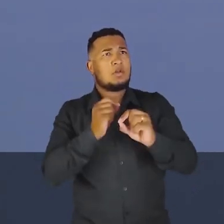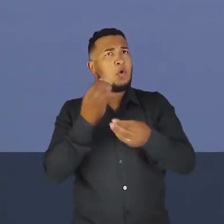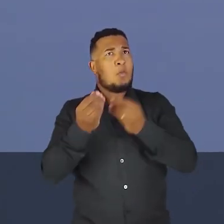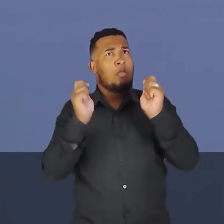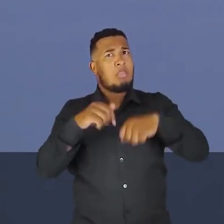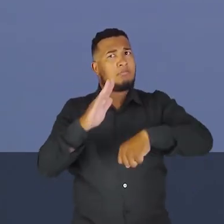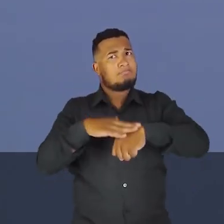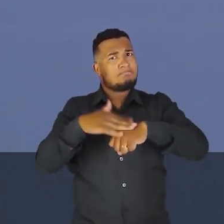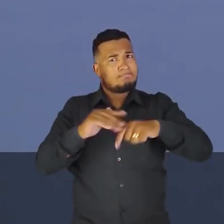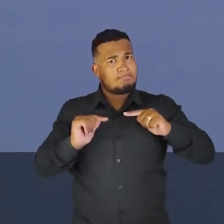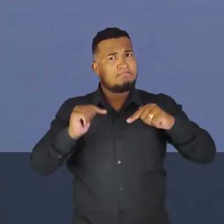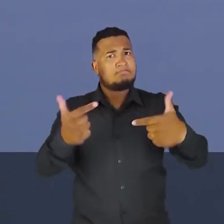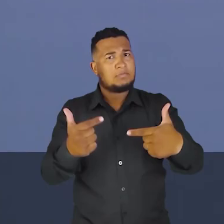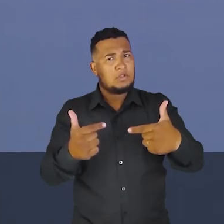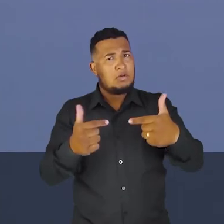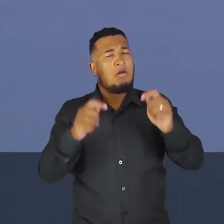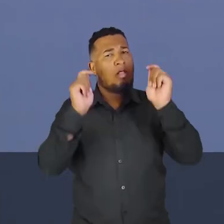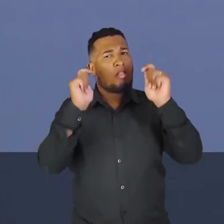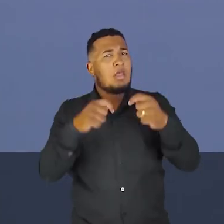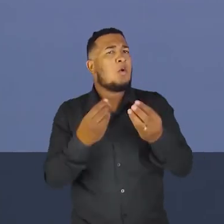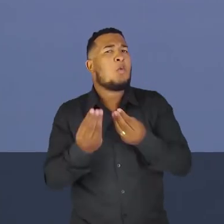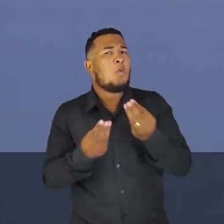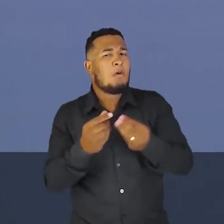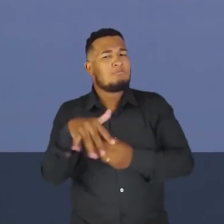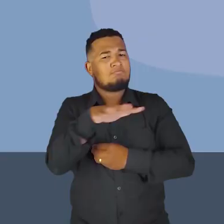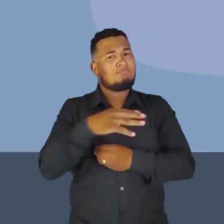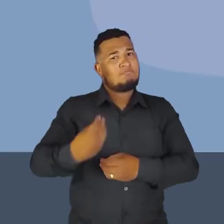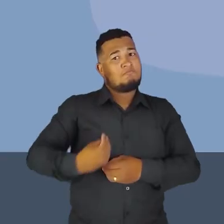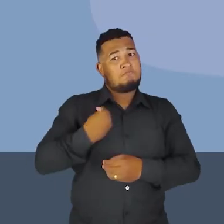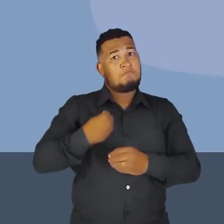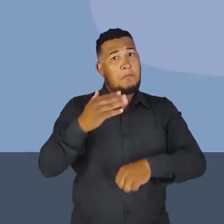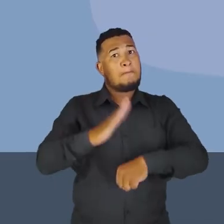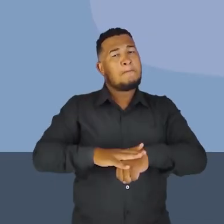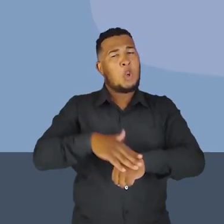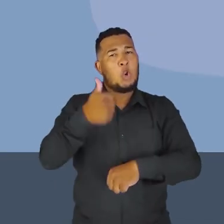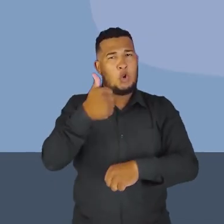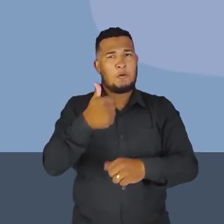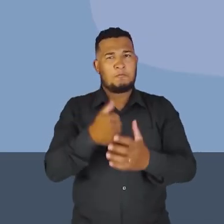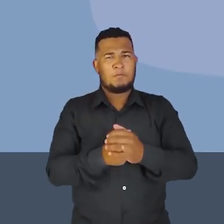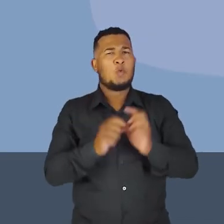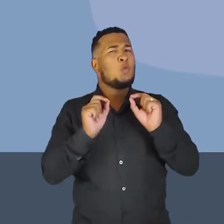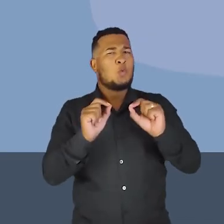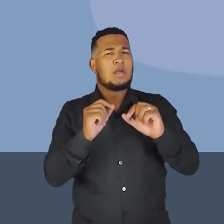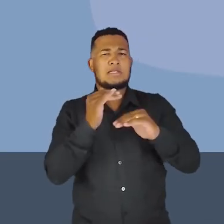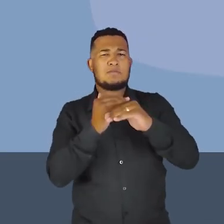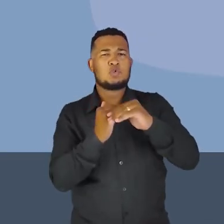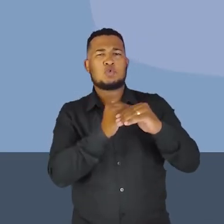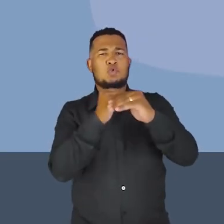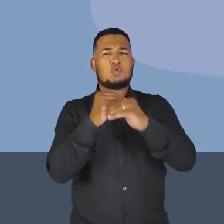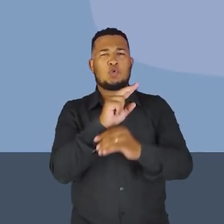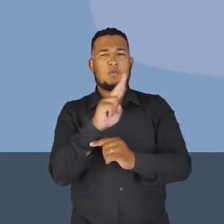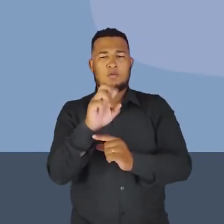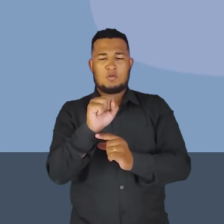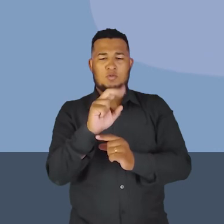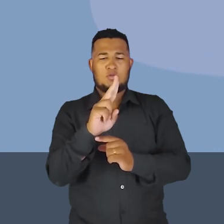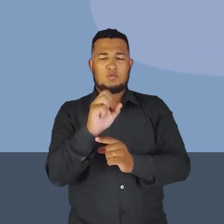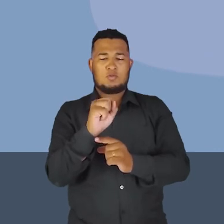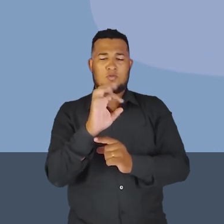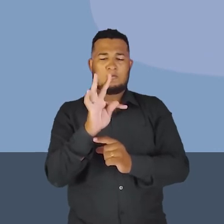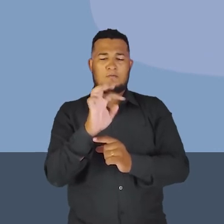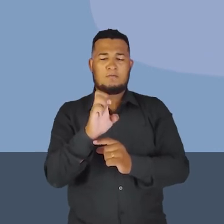ações que nós poderíamos tomar para melhorar o meio em que vivemos. Vamos entender o que é sustentabilidade? Desenvolvimento